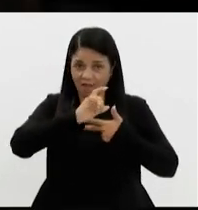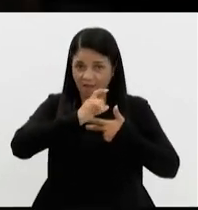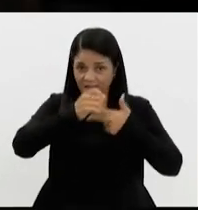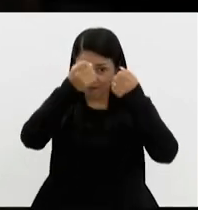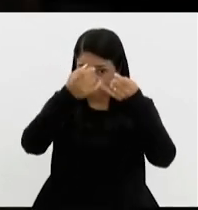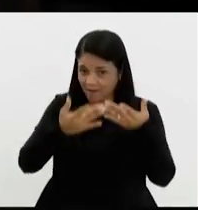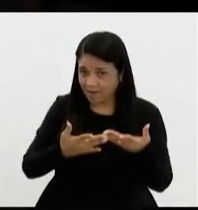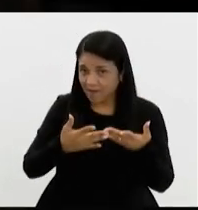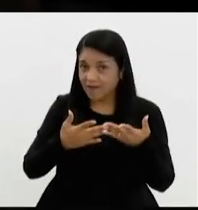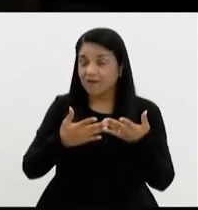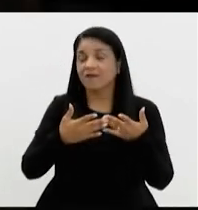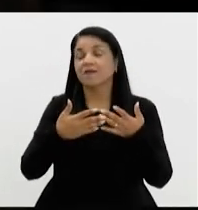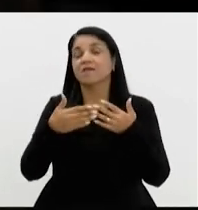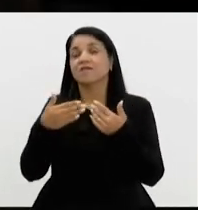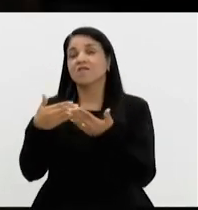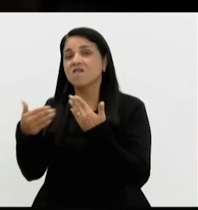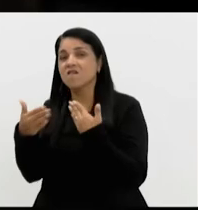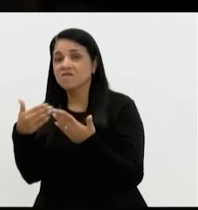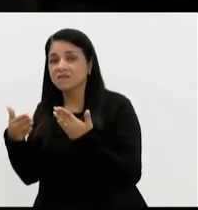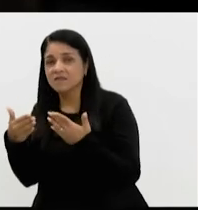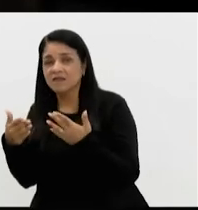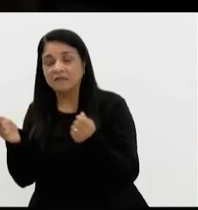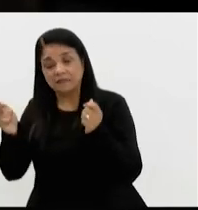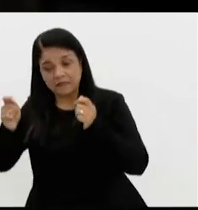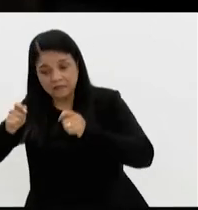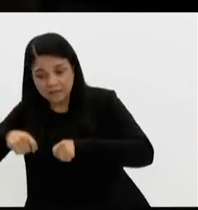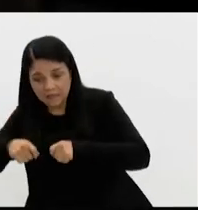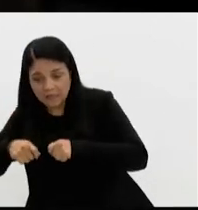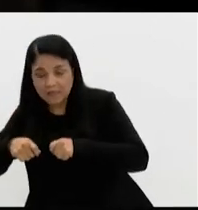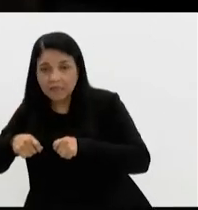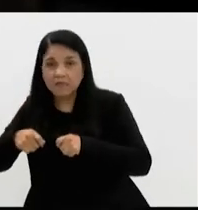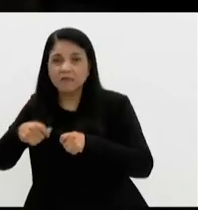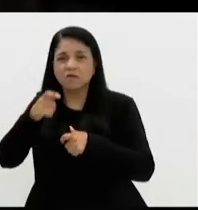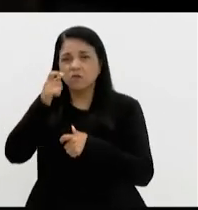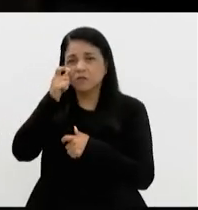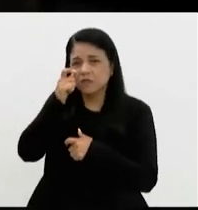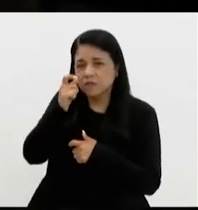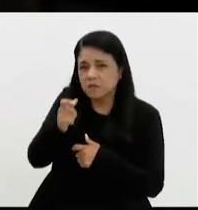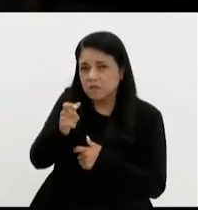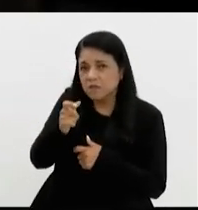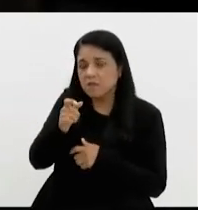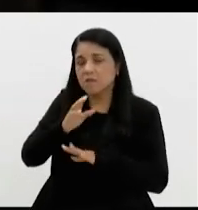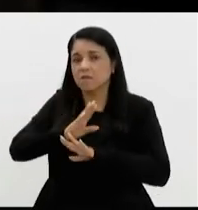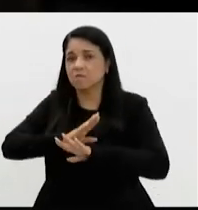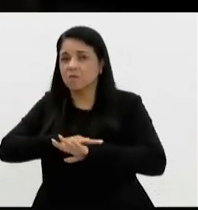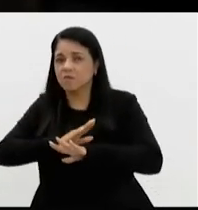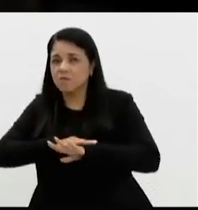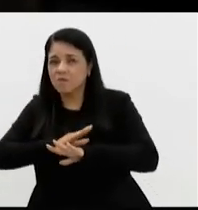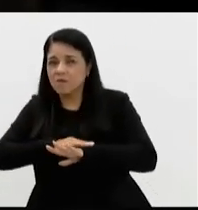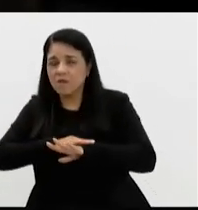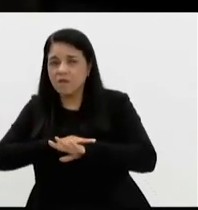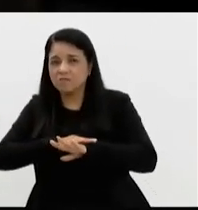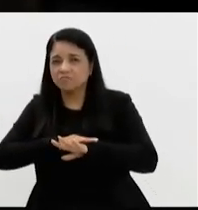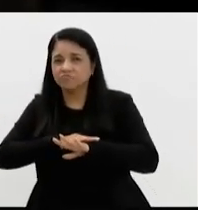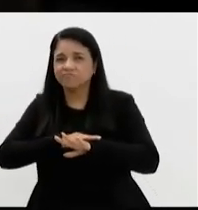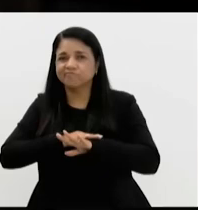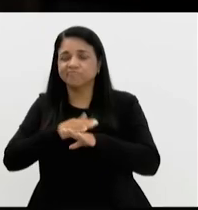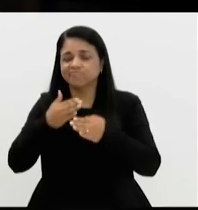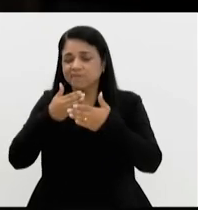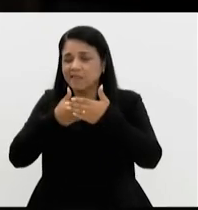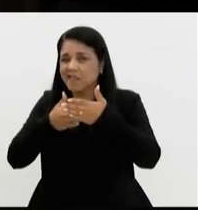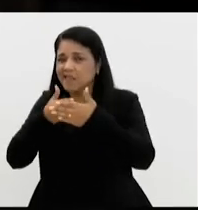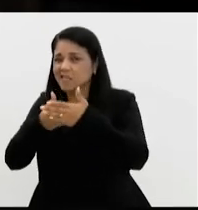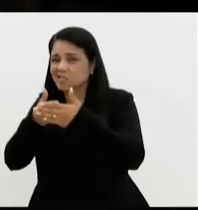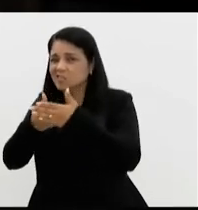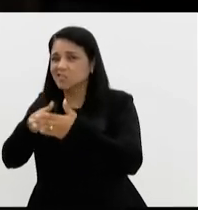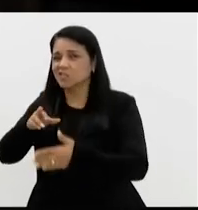conversarmos sobre a possibilidade se seria oportuno conveniente interessante Em algum momento estabelec restrição à